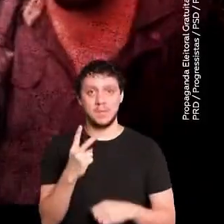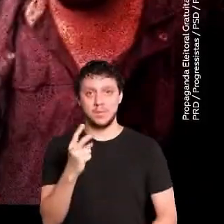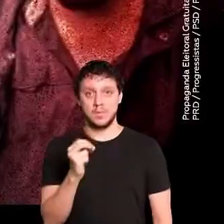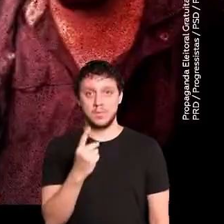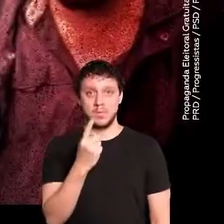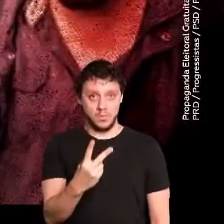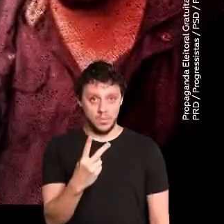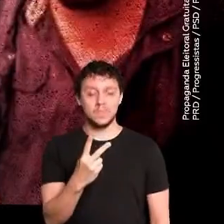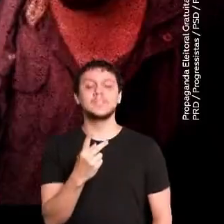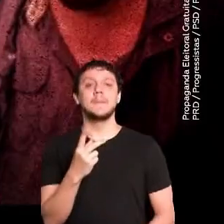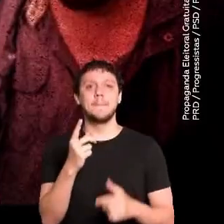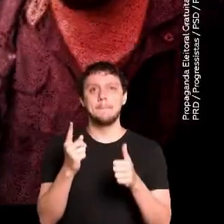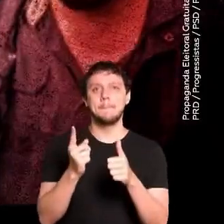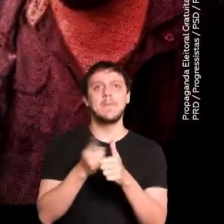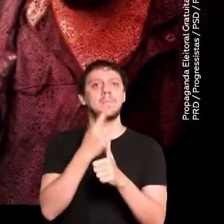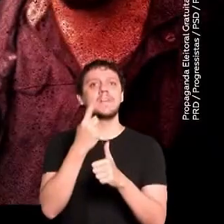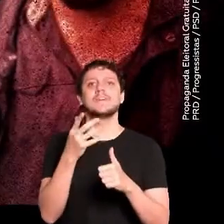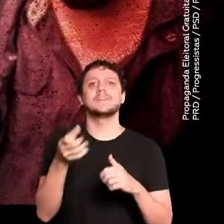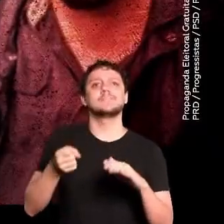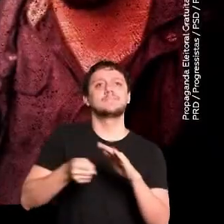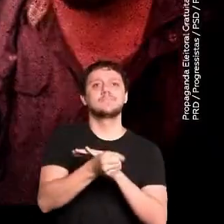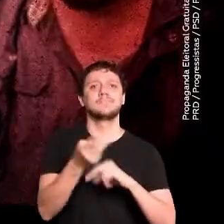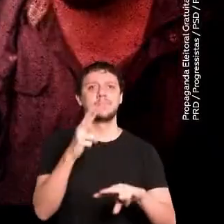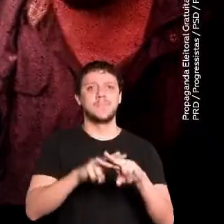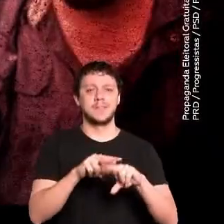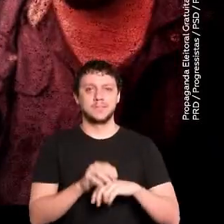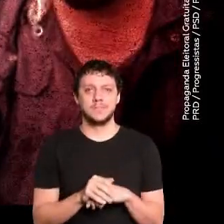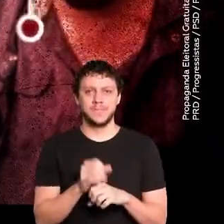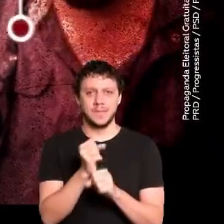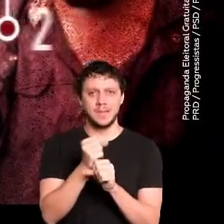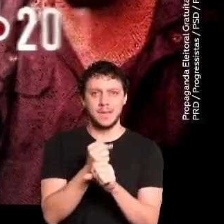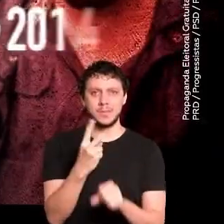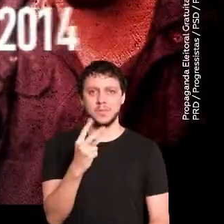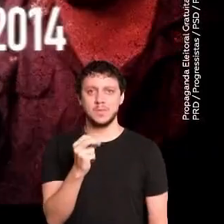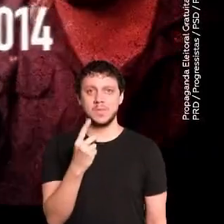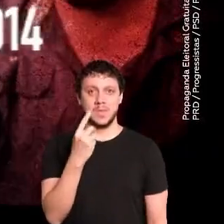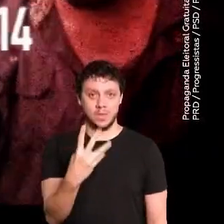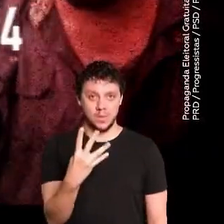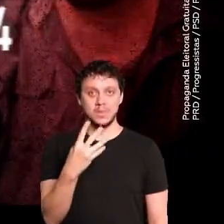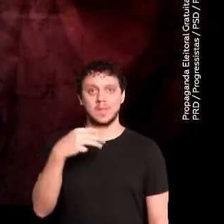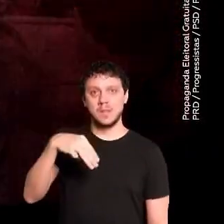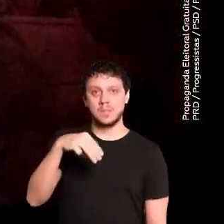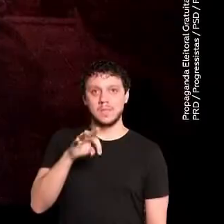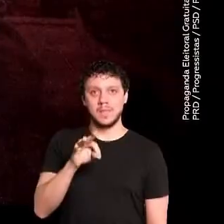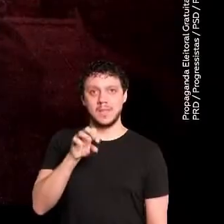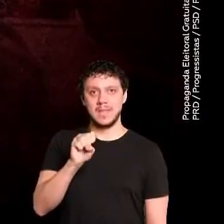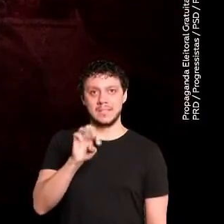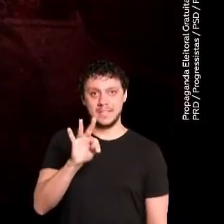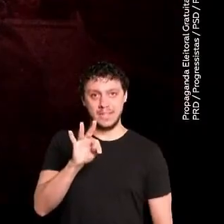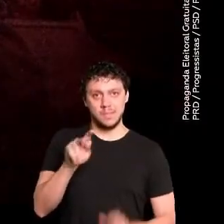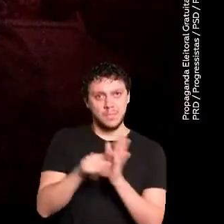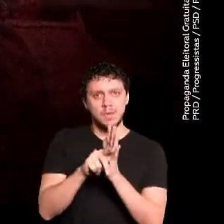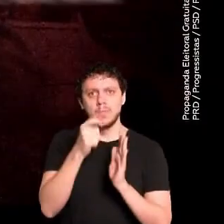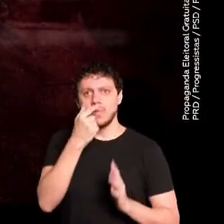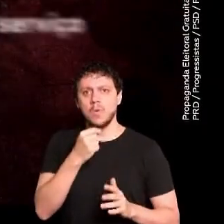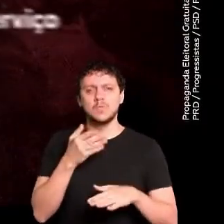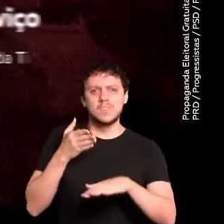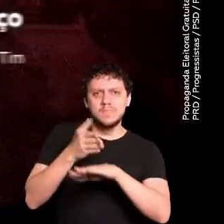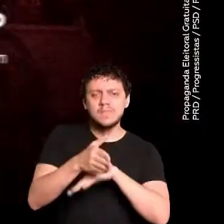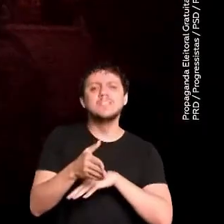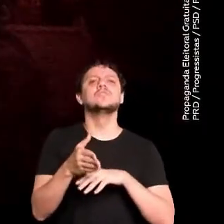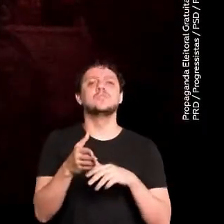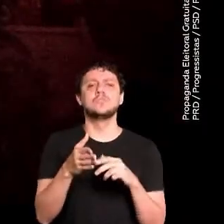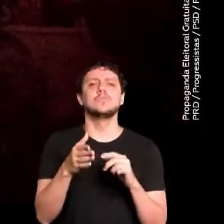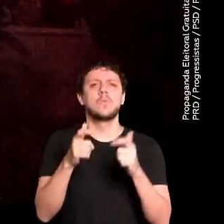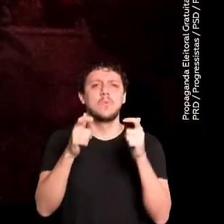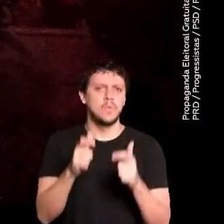é detido pela polícia pela primeira vez. Em 2014, o MTST de Boulos invade as sedes